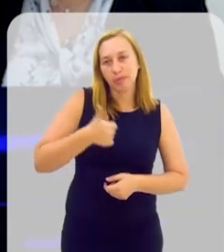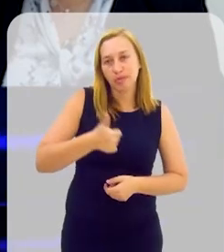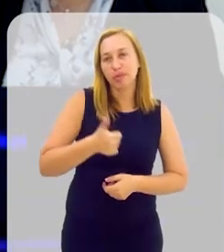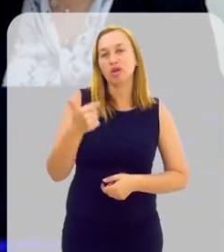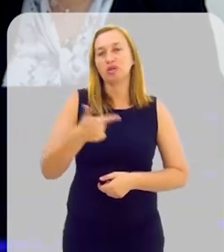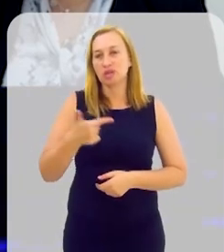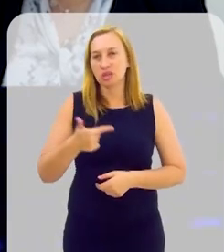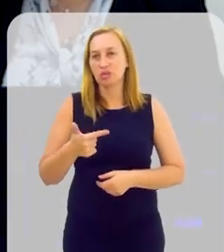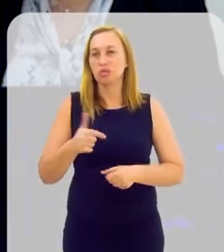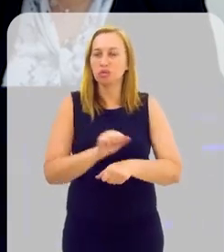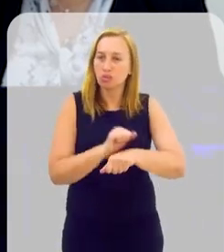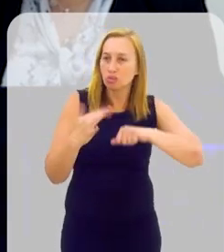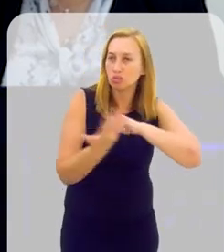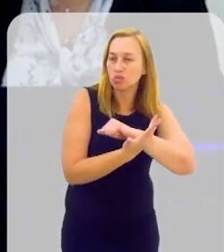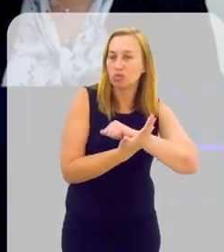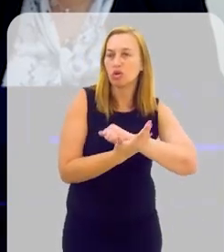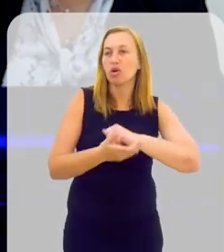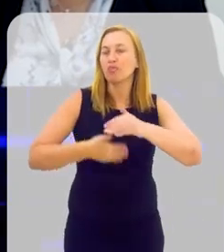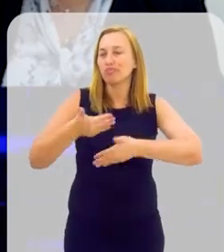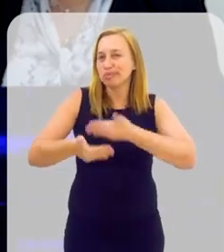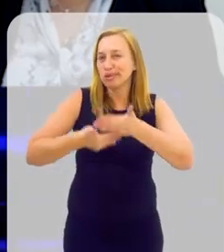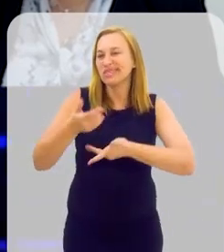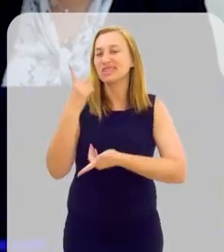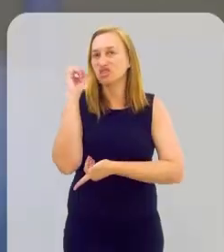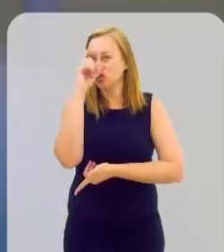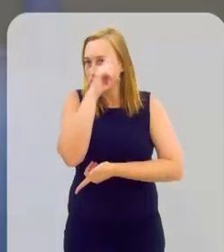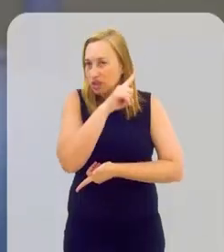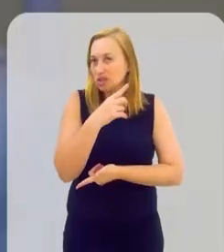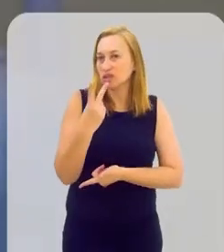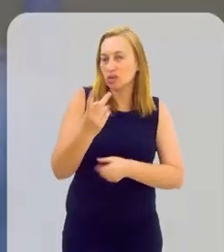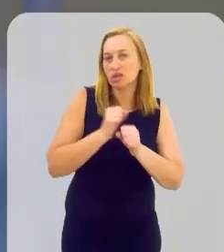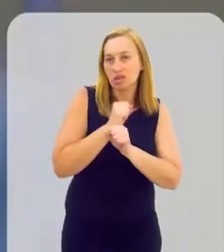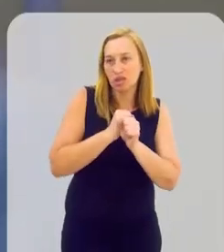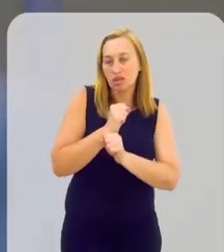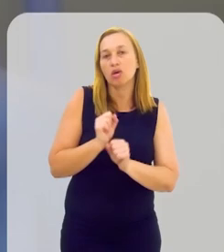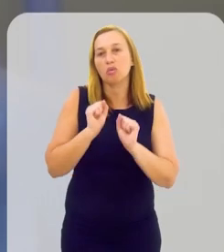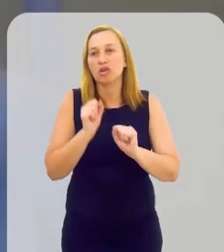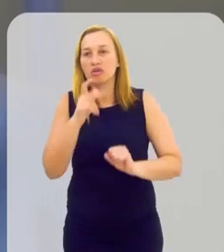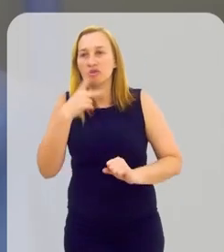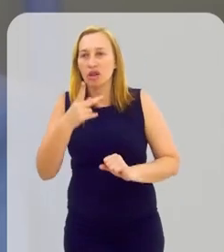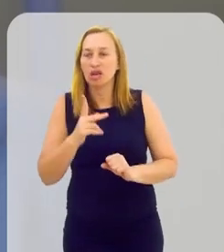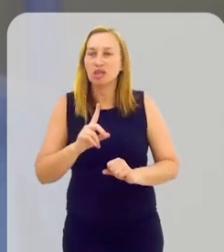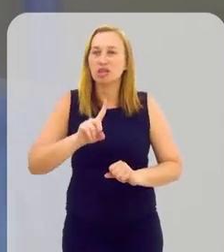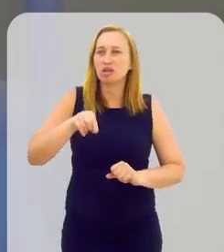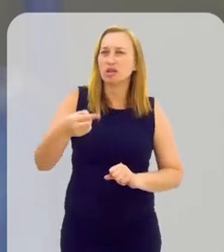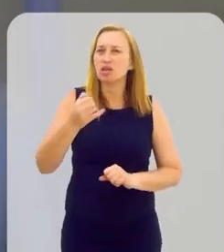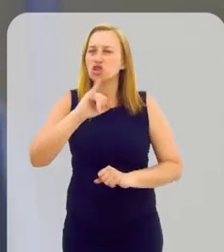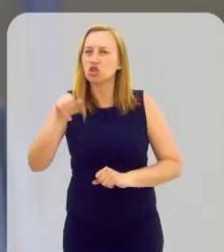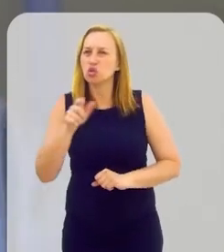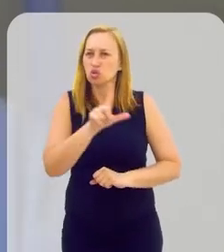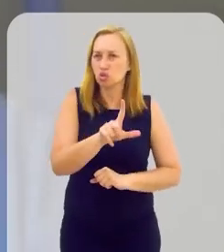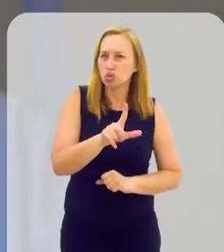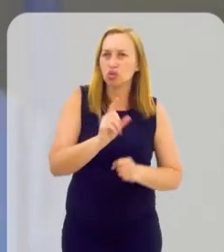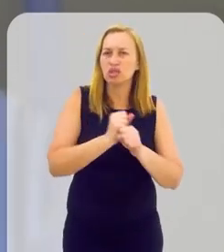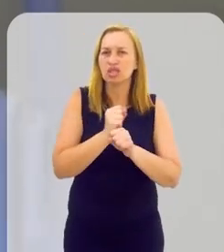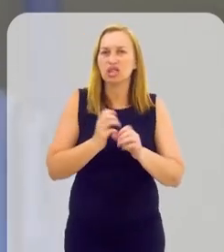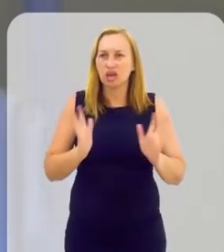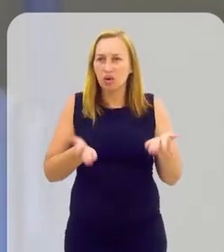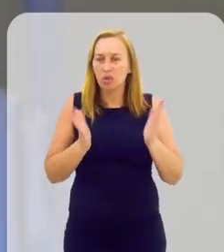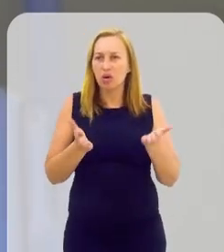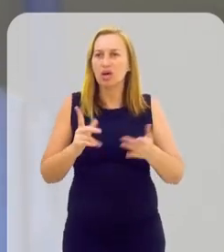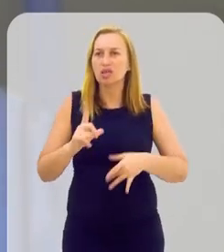que tivemos a segunda onda, então foi um processo ainda muito, muito duro desses 2 anos, podemos dizer, e a partir de